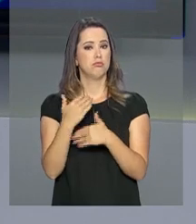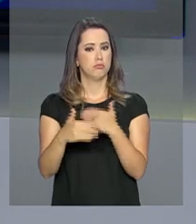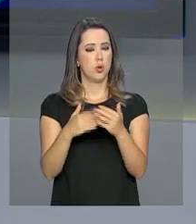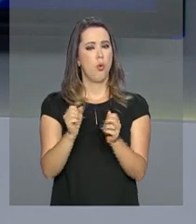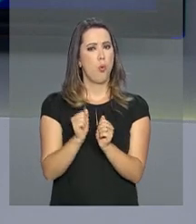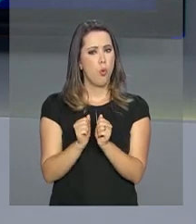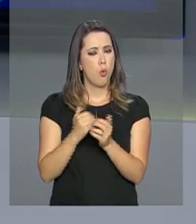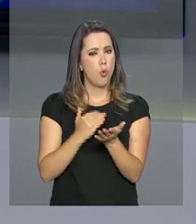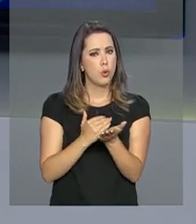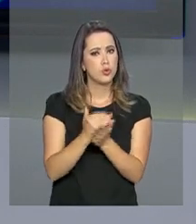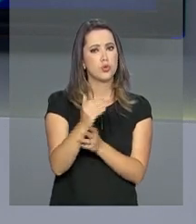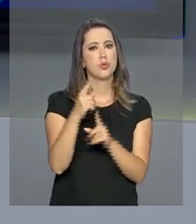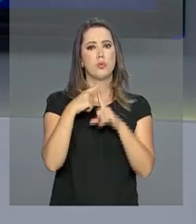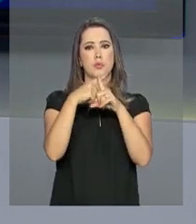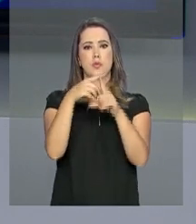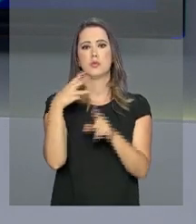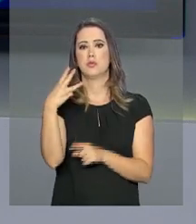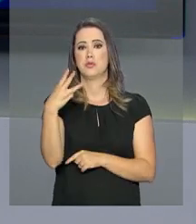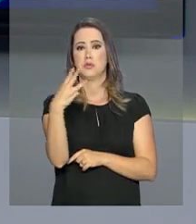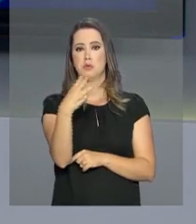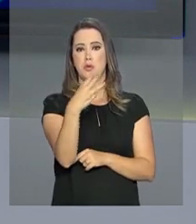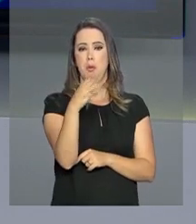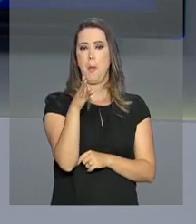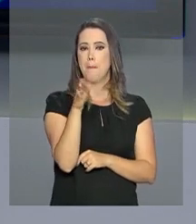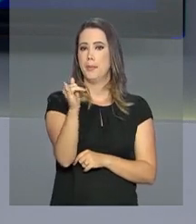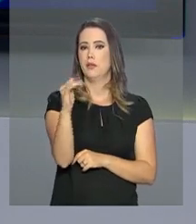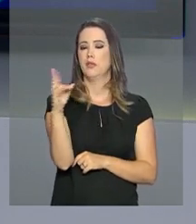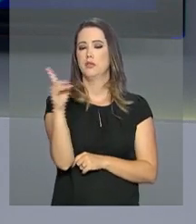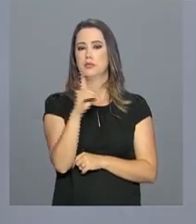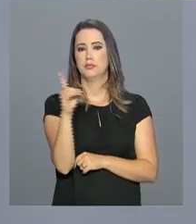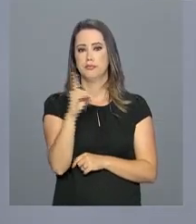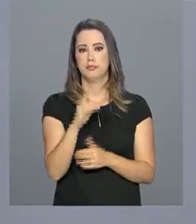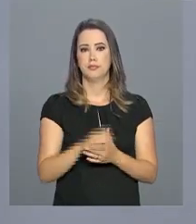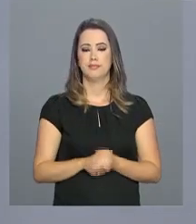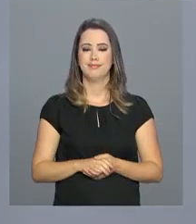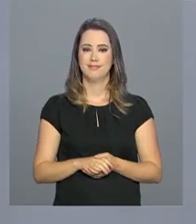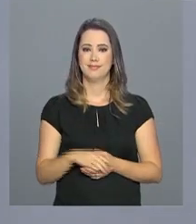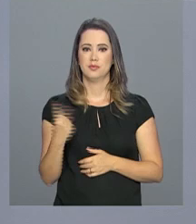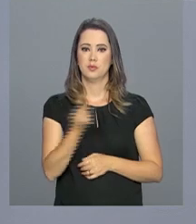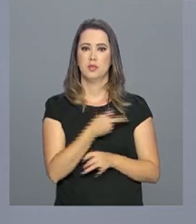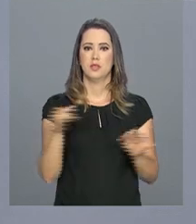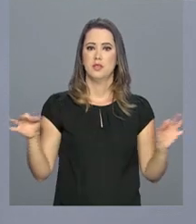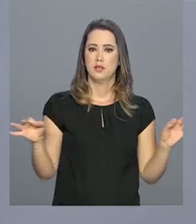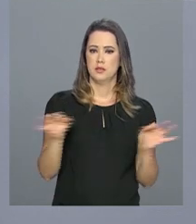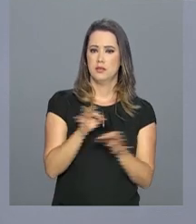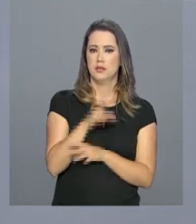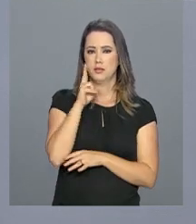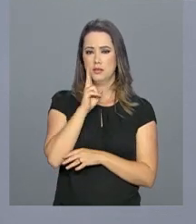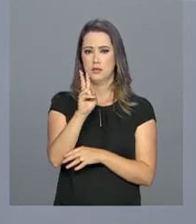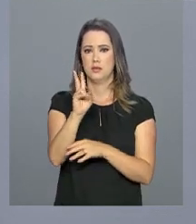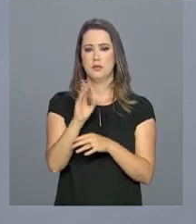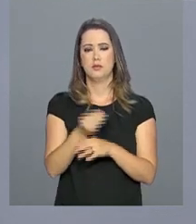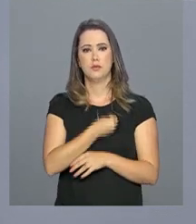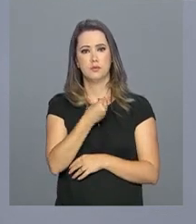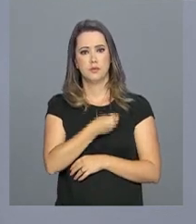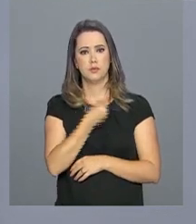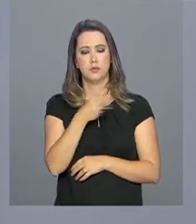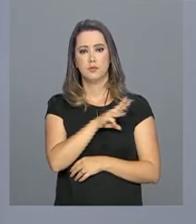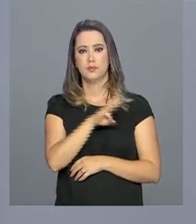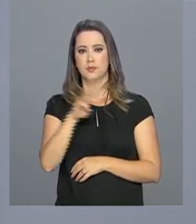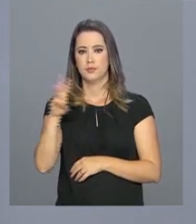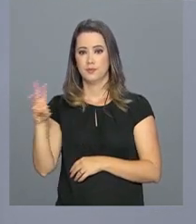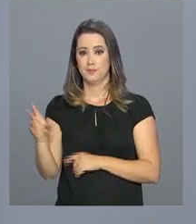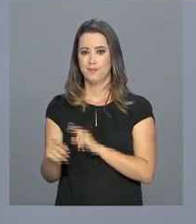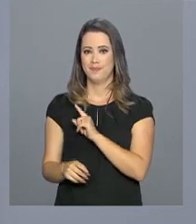positivo em mais de 33 bilhões de dólares nós ficamos por aqui você acompanha a programação ao vivo pelo site